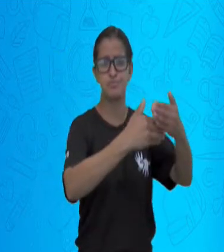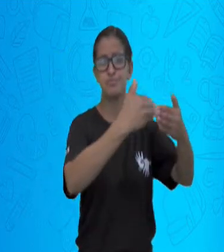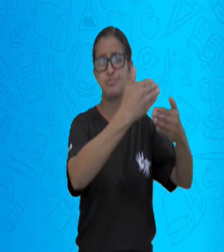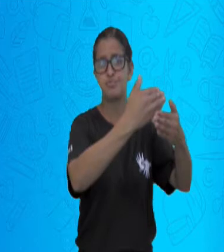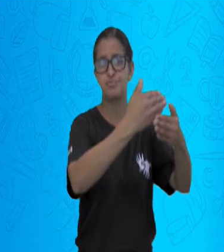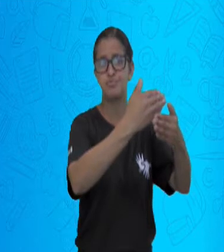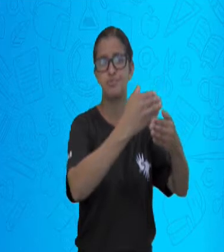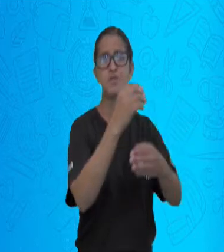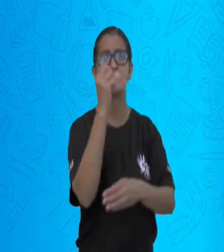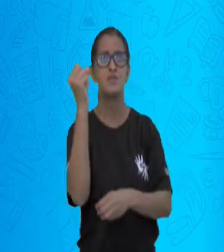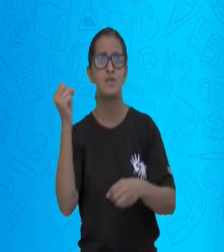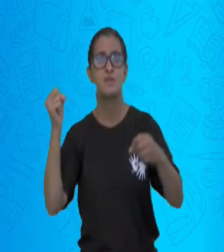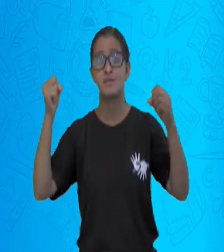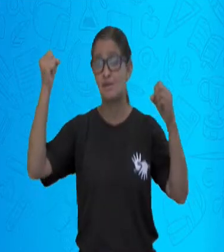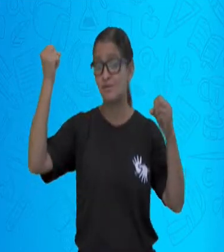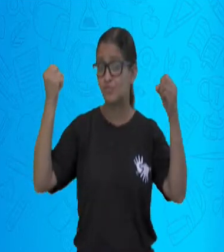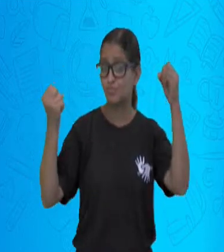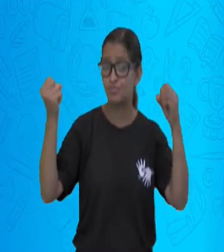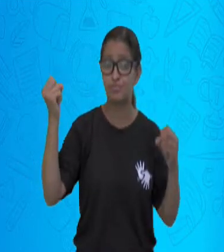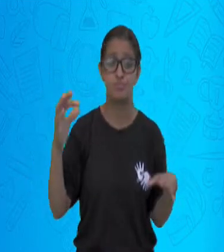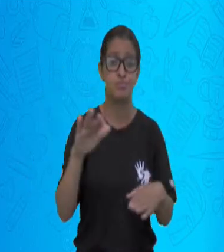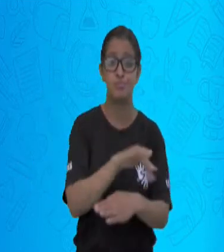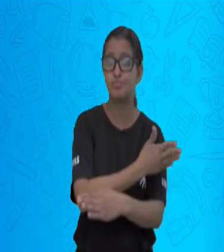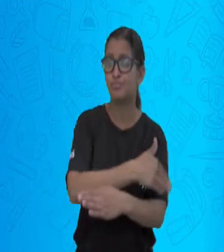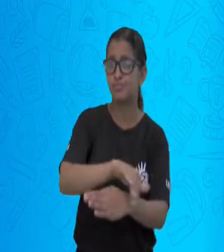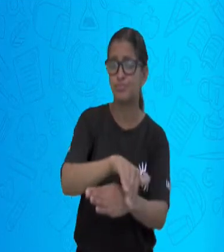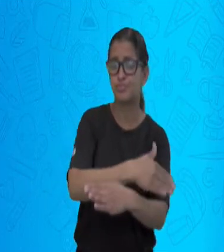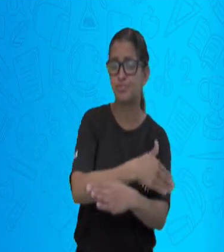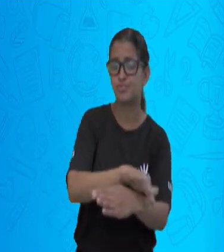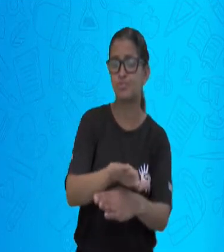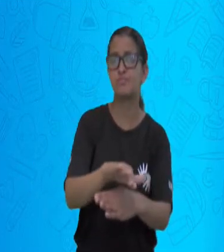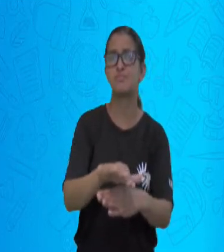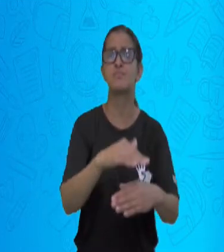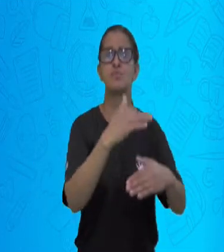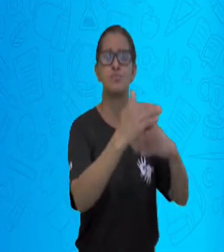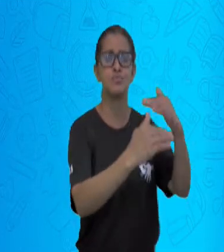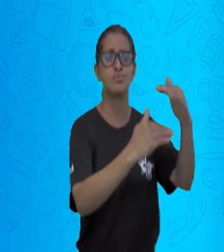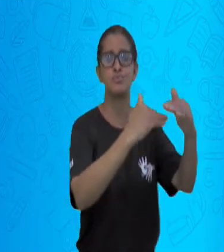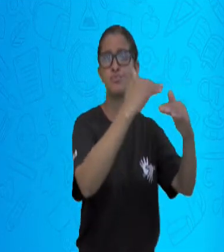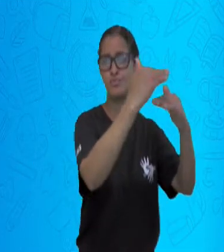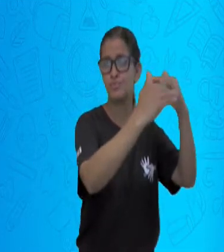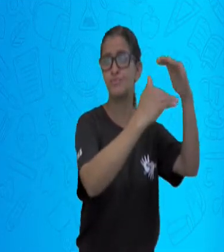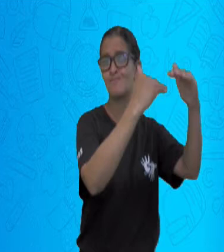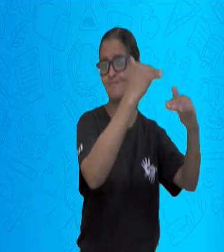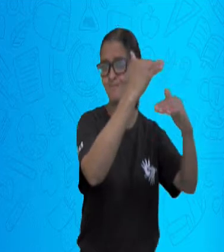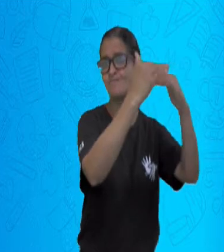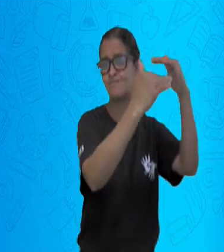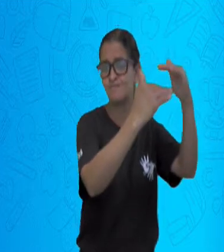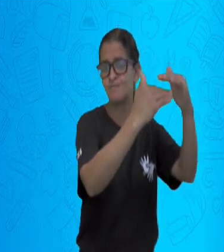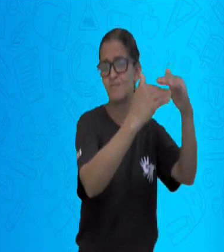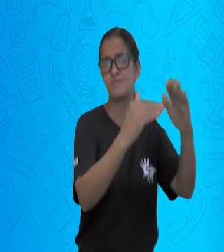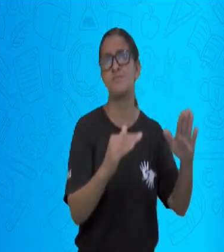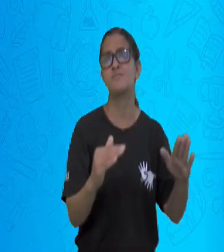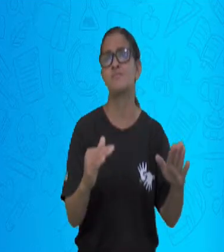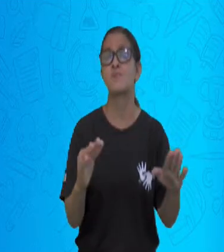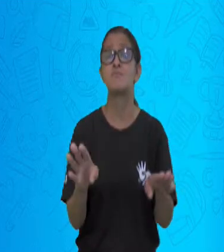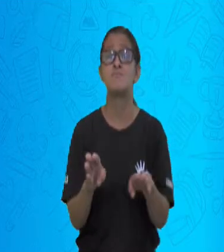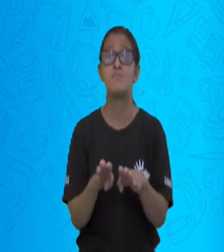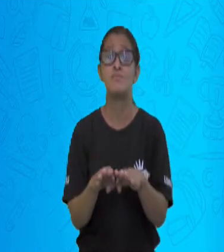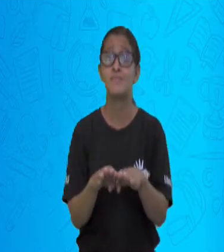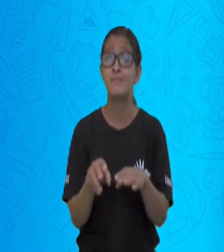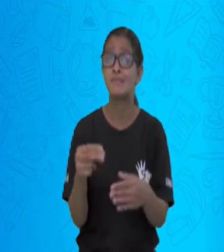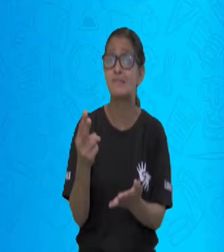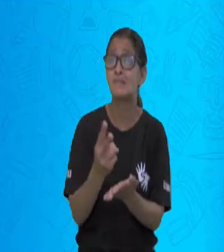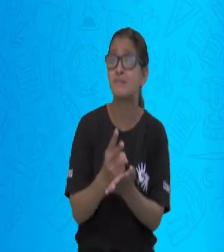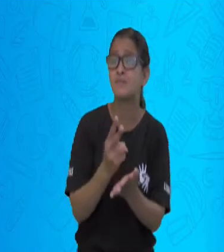eram diferentes. As ruas ainda em processo de transformação, em processo de arborização. Então, a